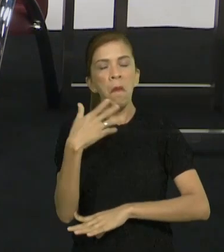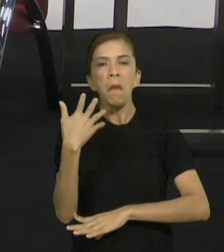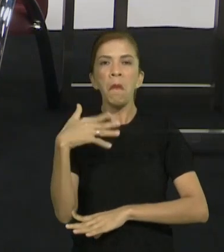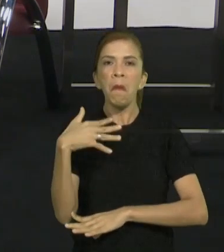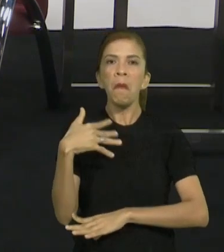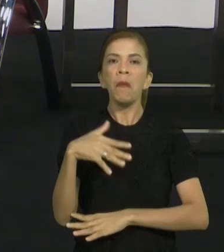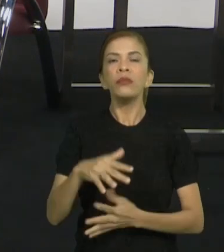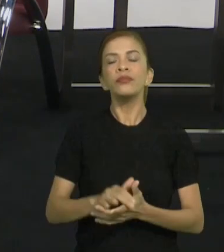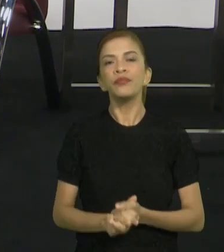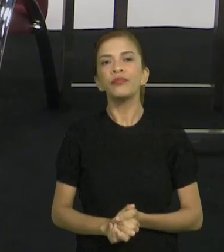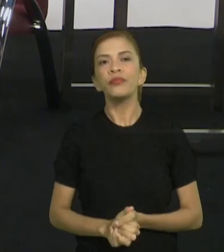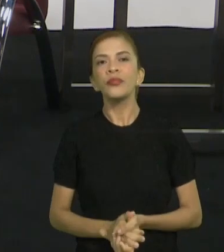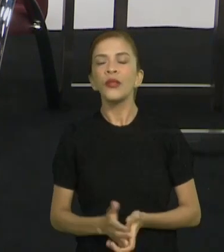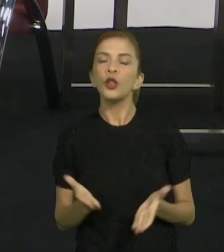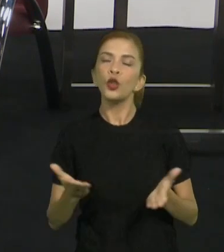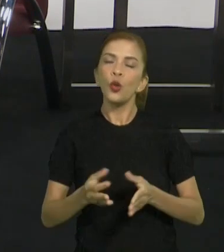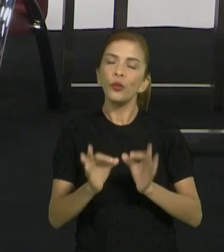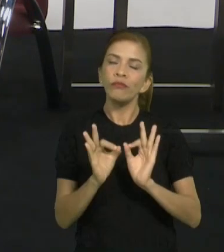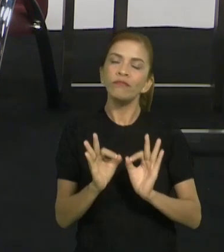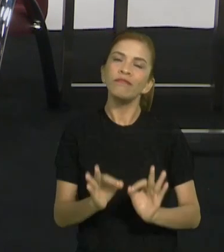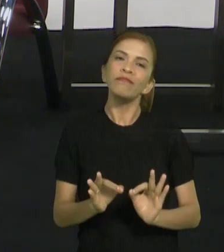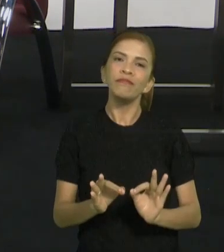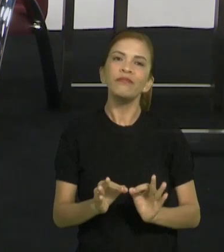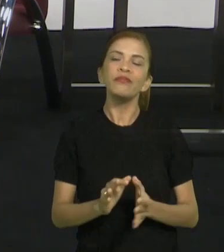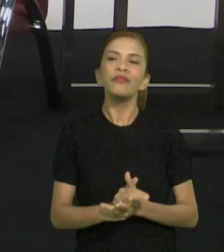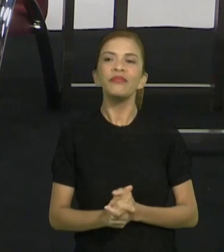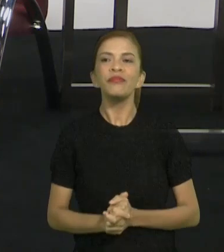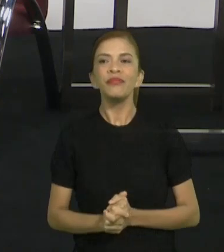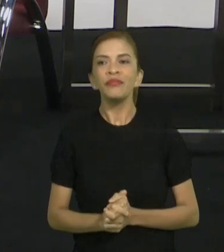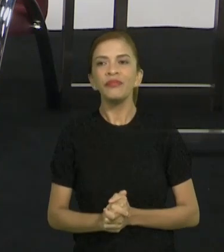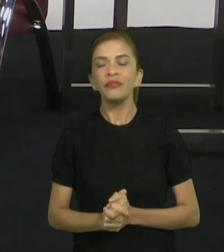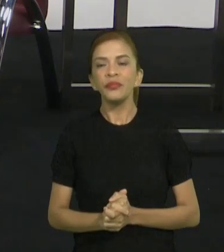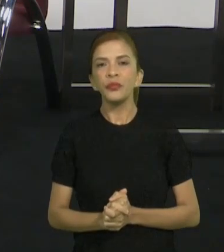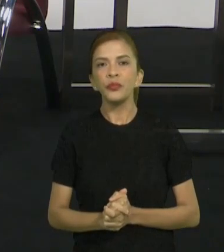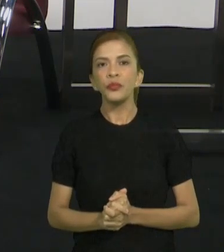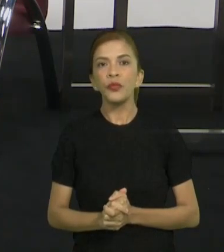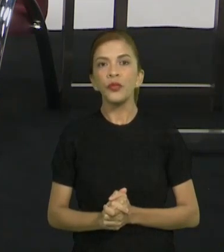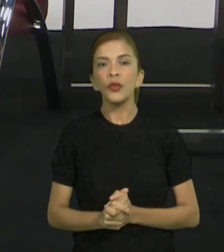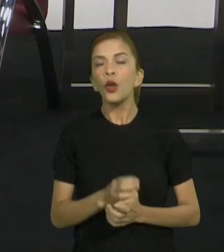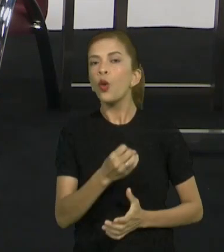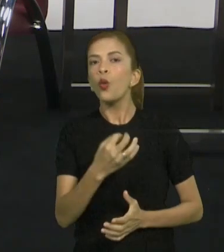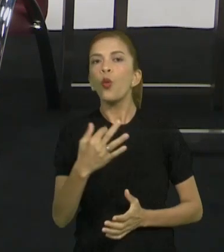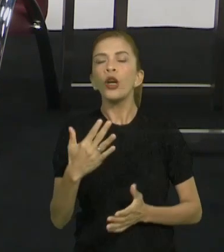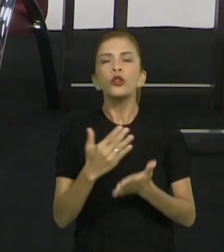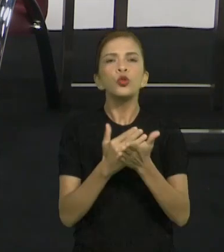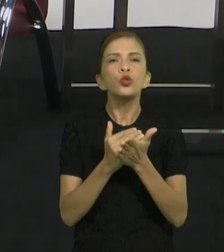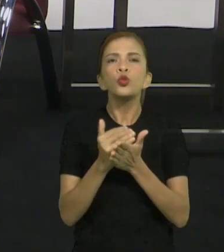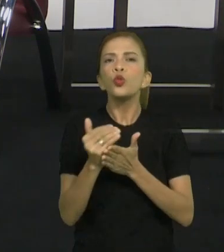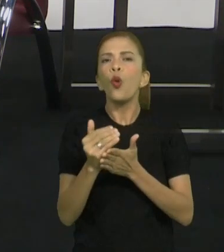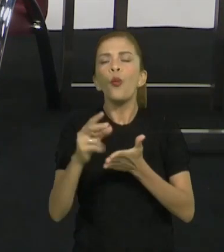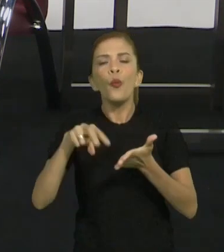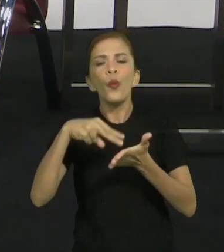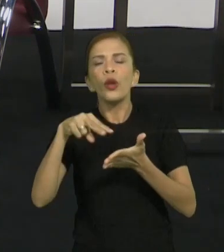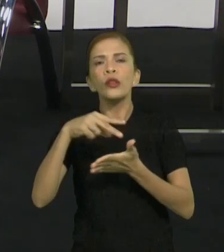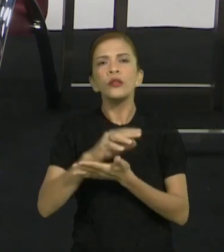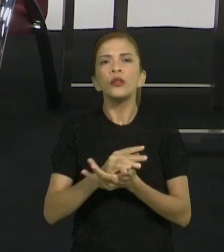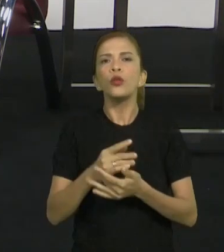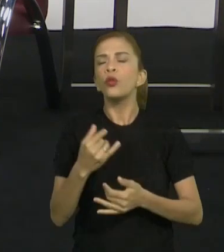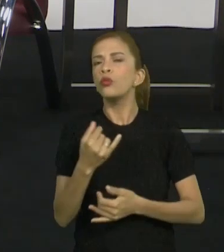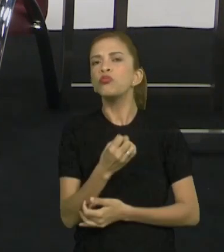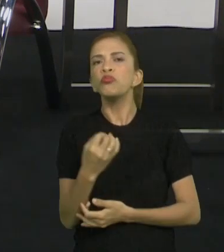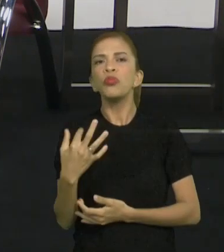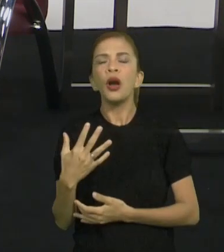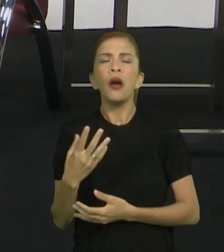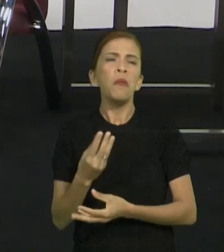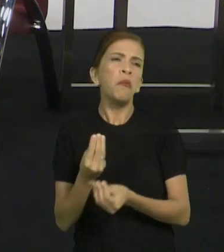deu certo. E a gente está até hoje. Quantos brincantes tinham no início? Muitos, nossa,